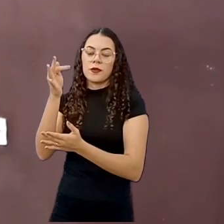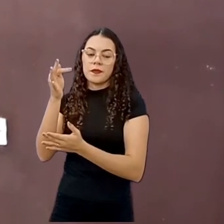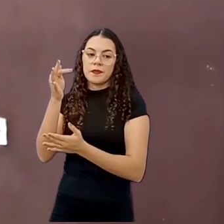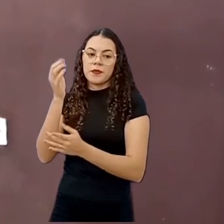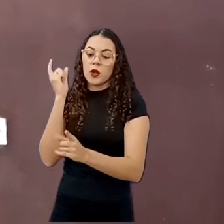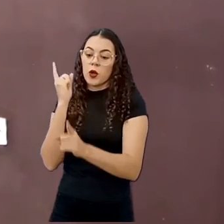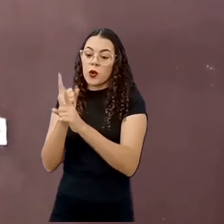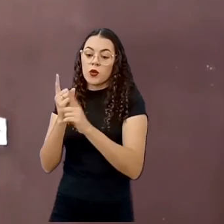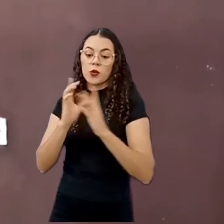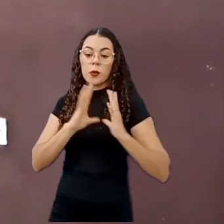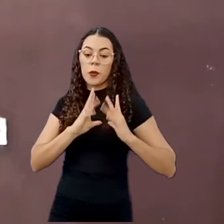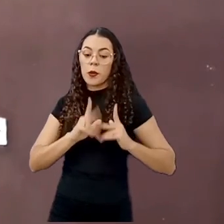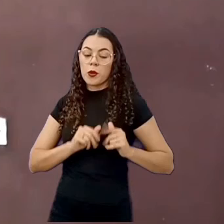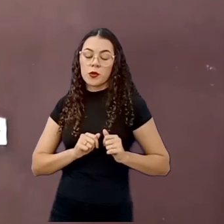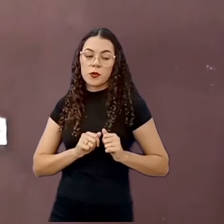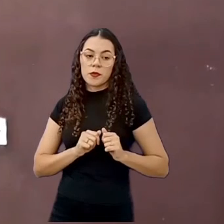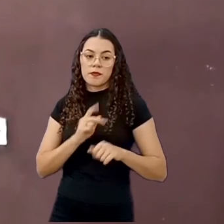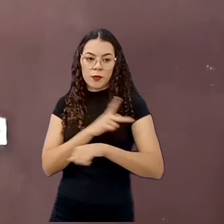encontro puro.